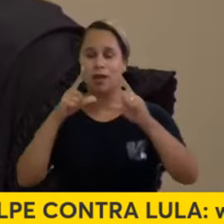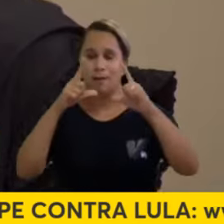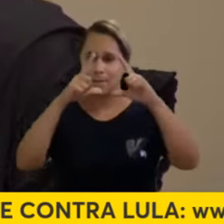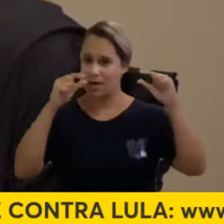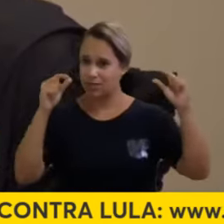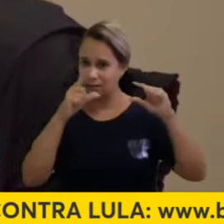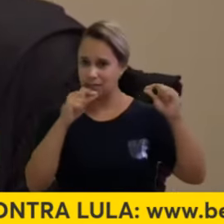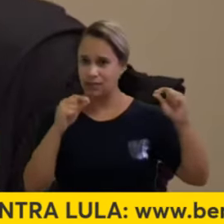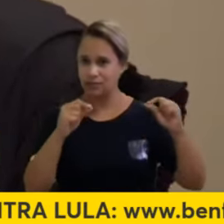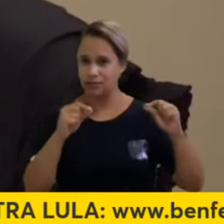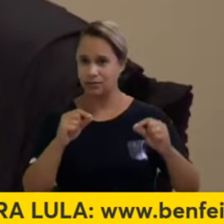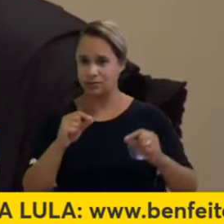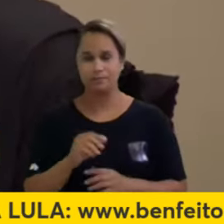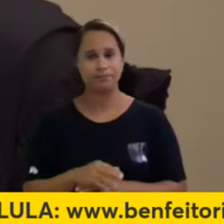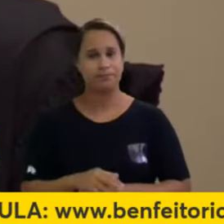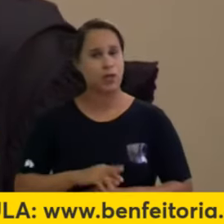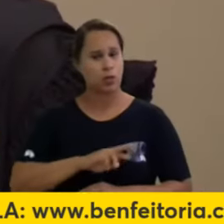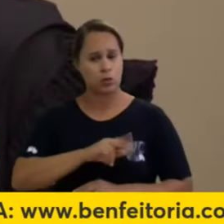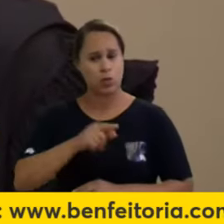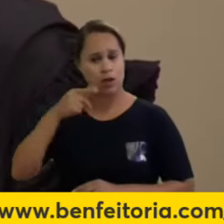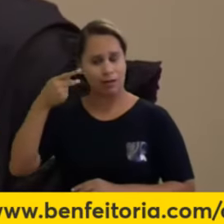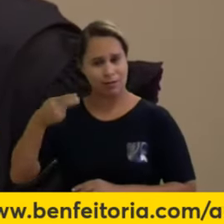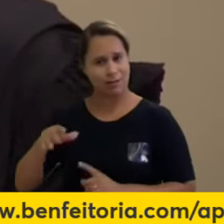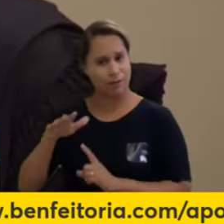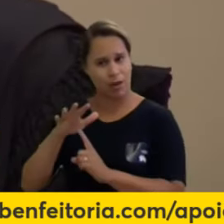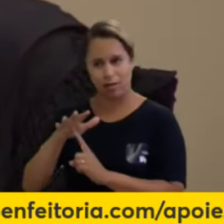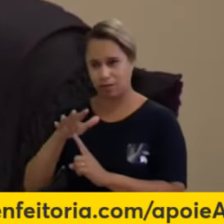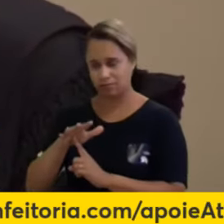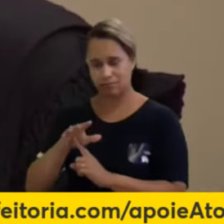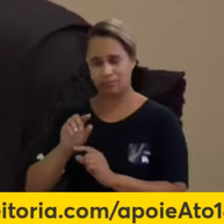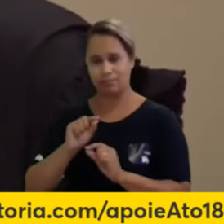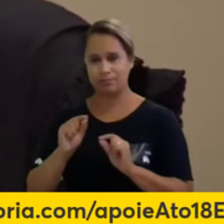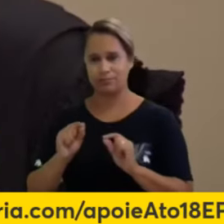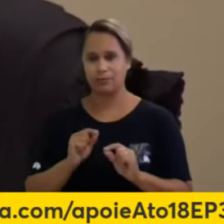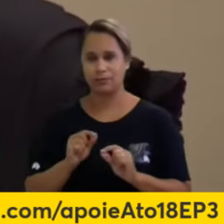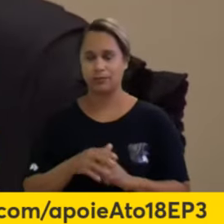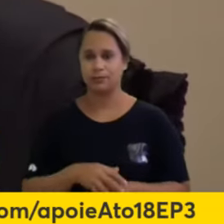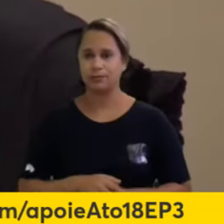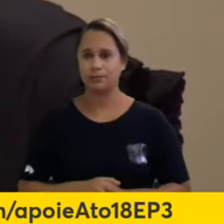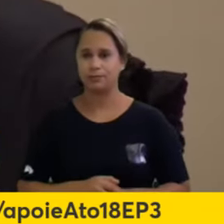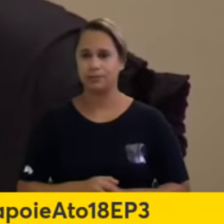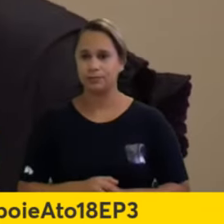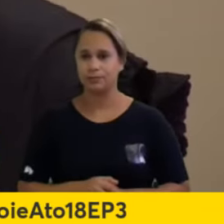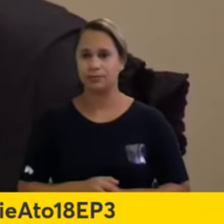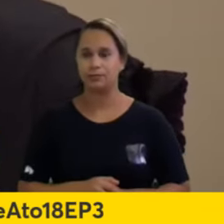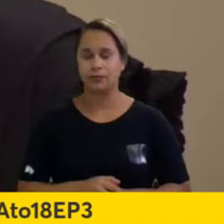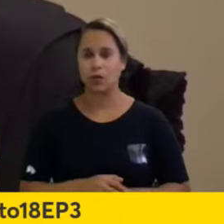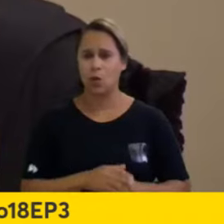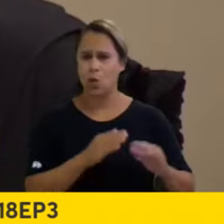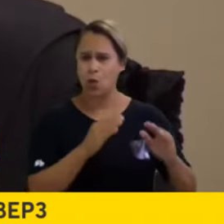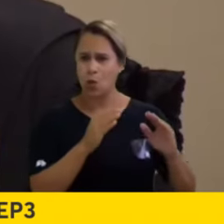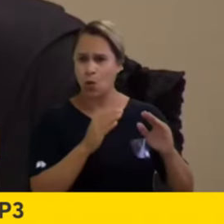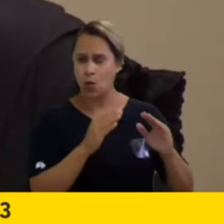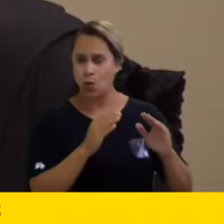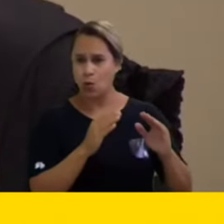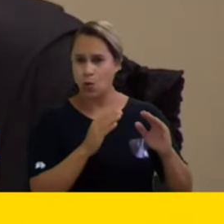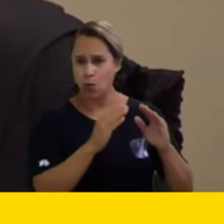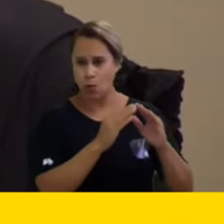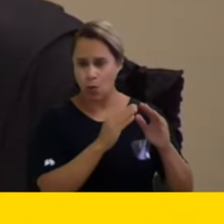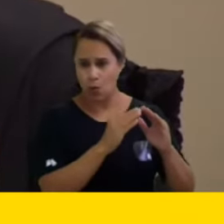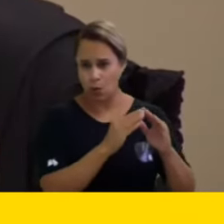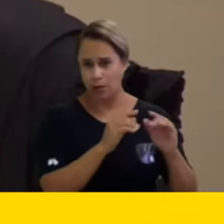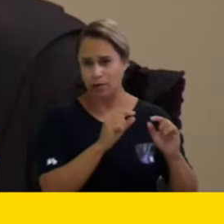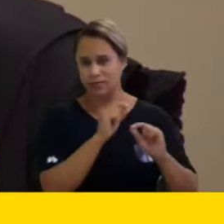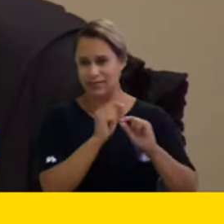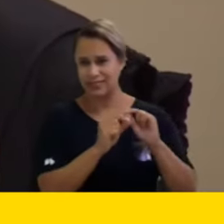cidade do Paraná vê se ainda que o imóvel que o investigante que o imóvel que o investigante do partido Liberal alega que seria comitê de